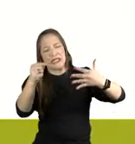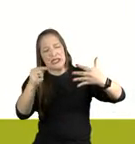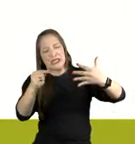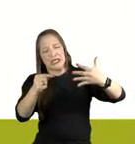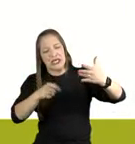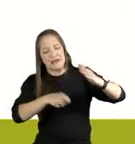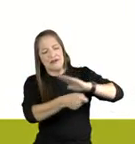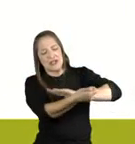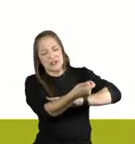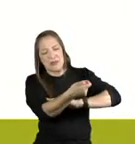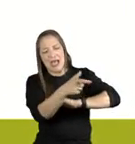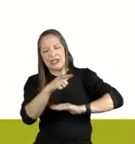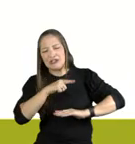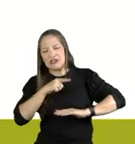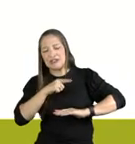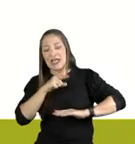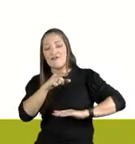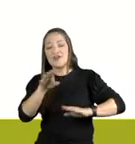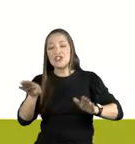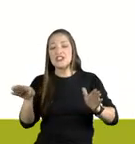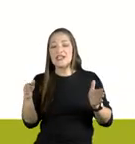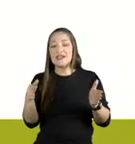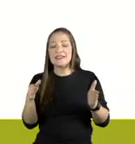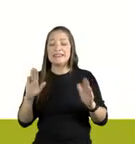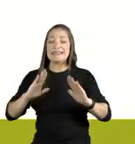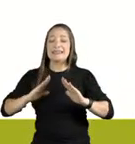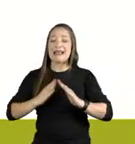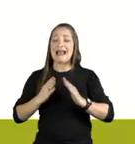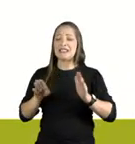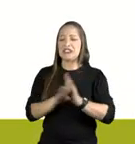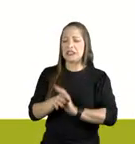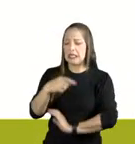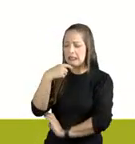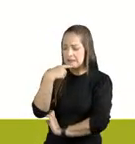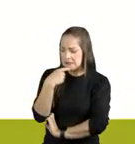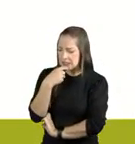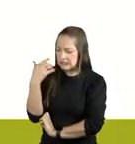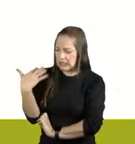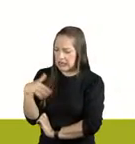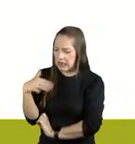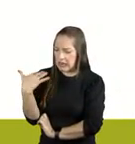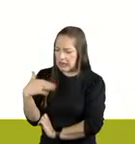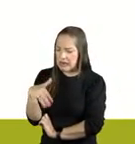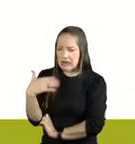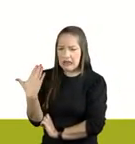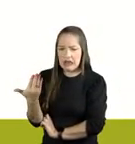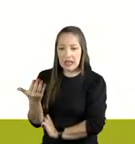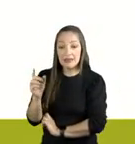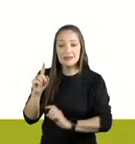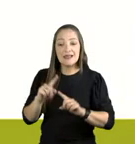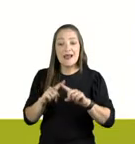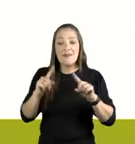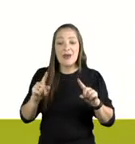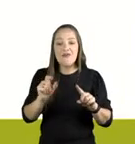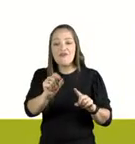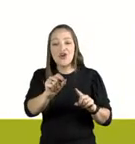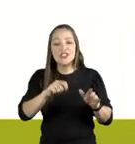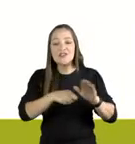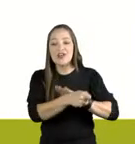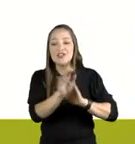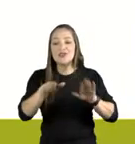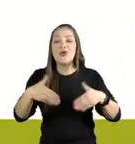mercado. E aí vocês iam chegar em casa e ficar abismado e tudo mais, mas qual que você